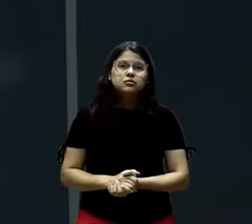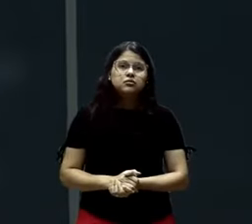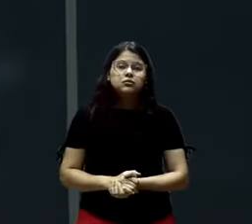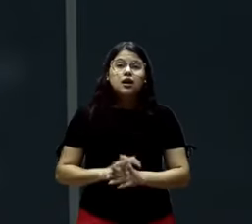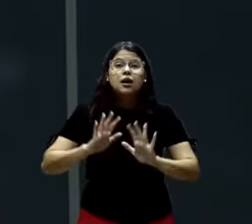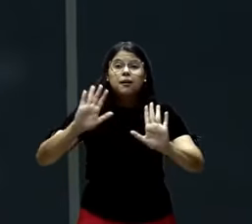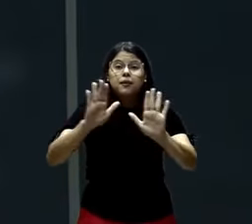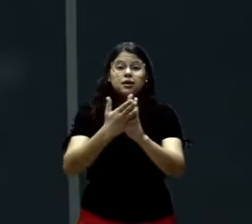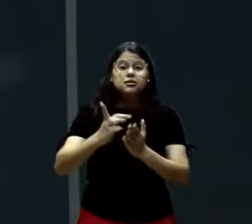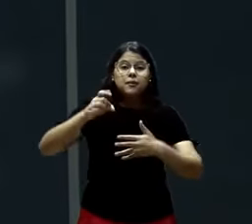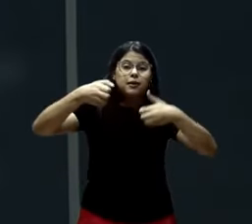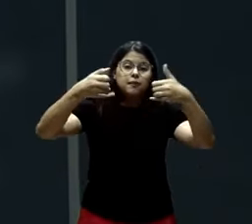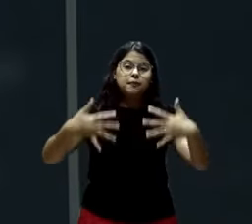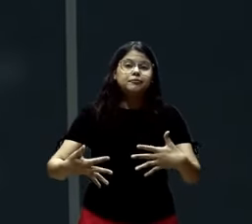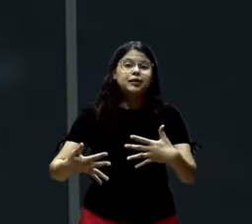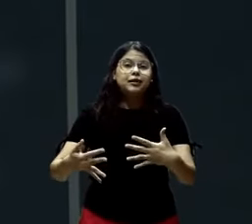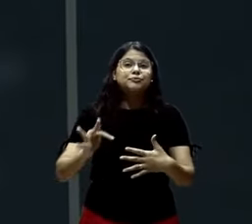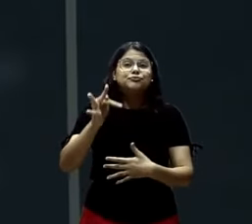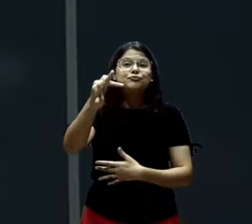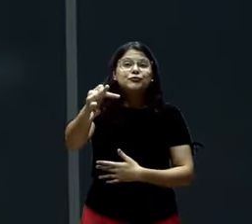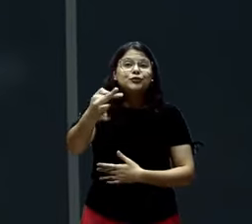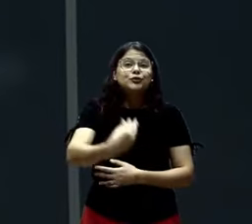Mas a Bíblia nos mostra qual foi o final.